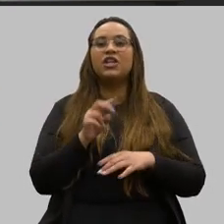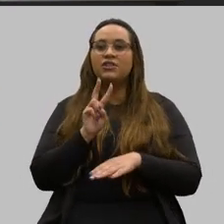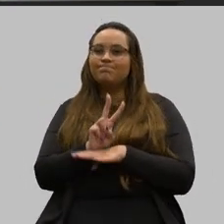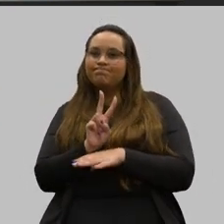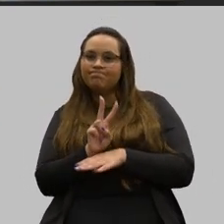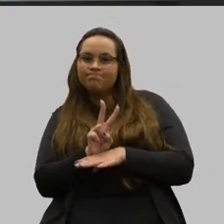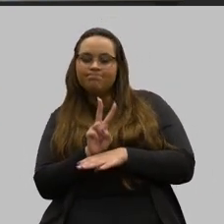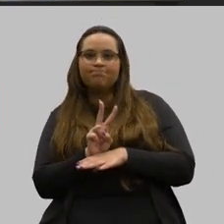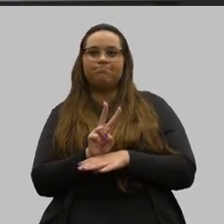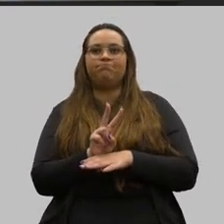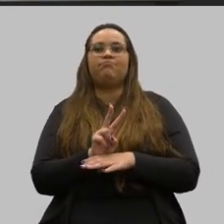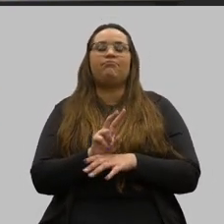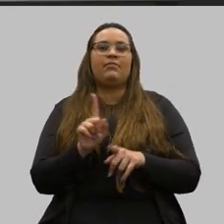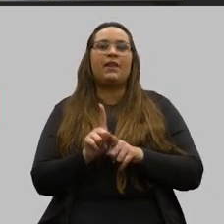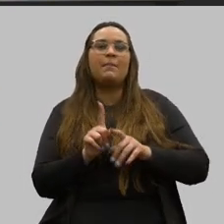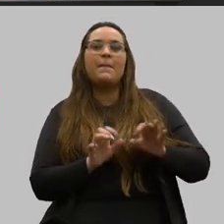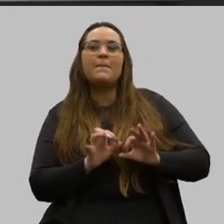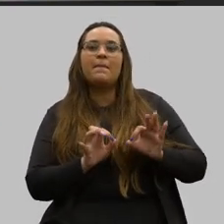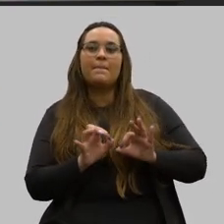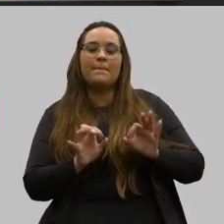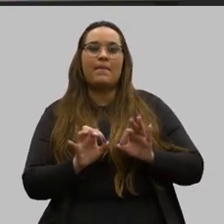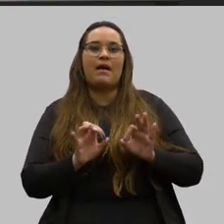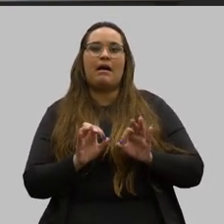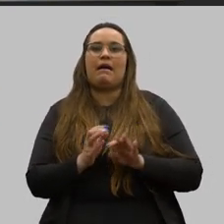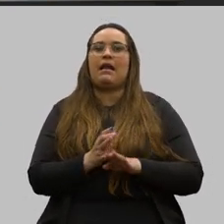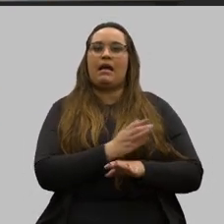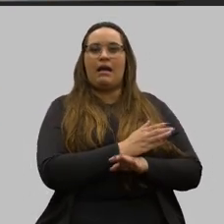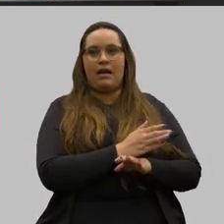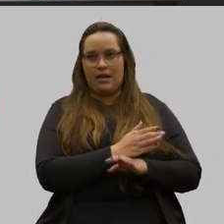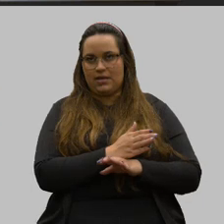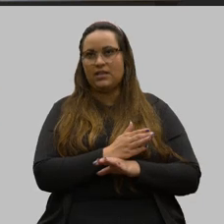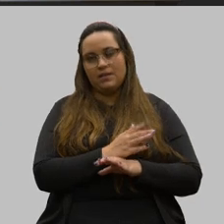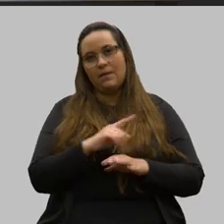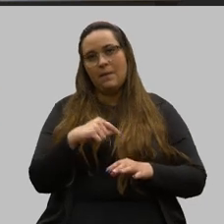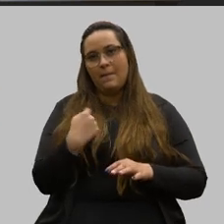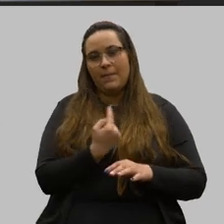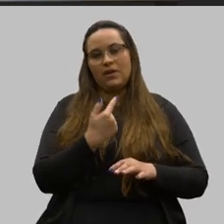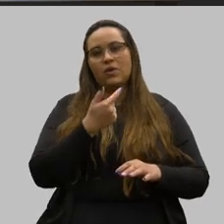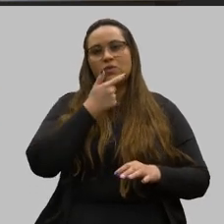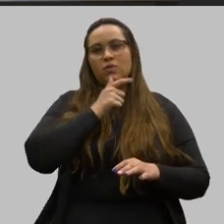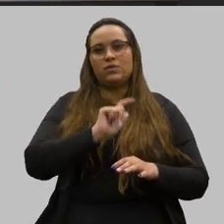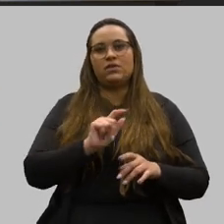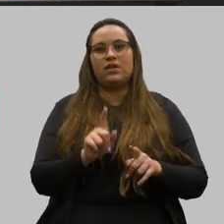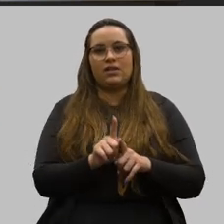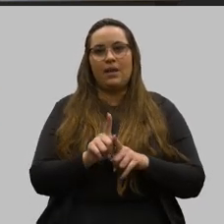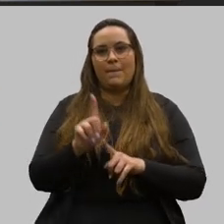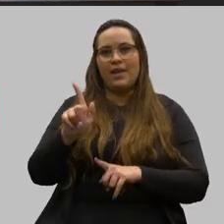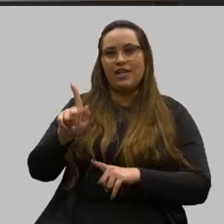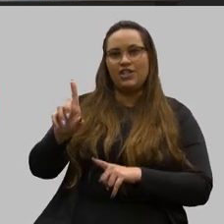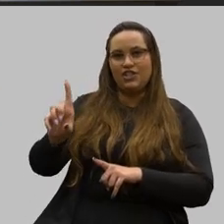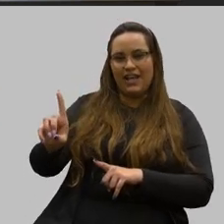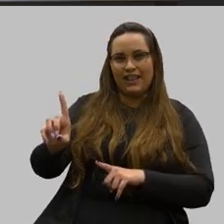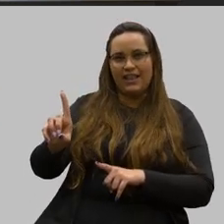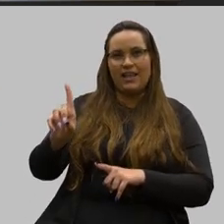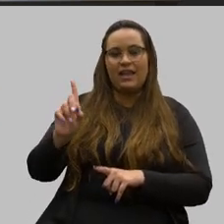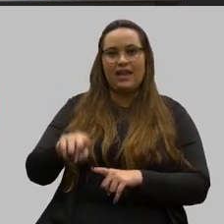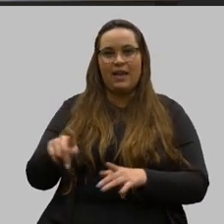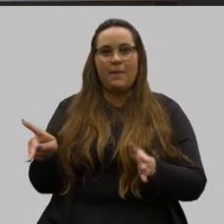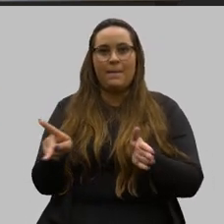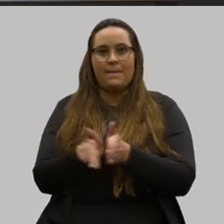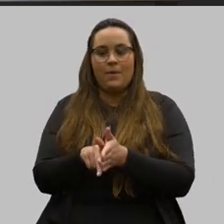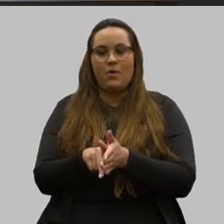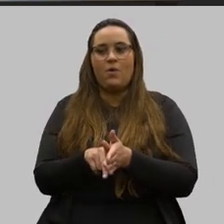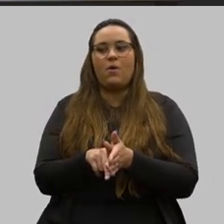para eh preparação realmente para que possamos atuar e o GD que é a gestão do desastre que é a atuação especificamente